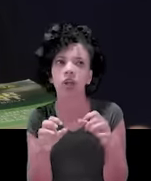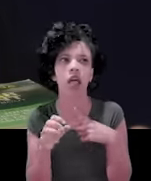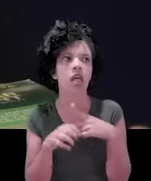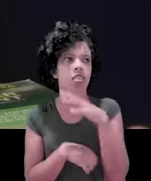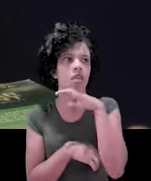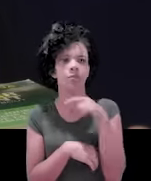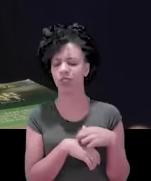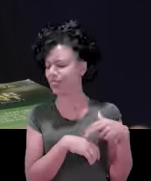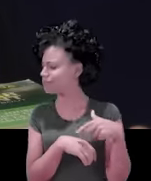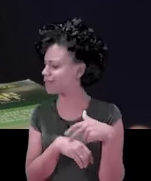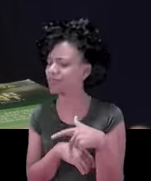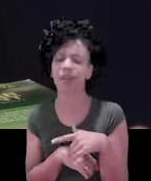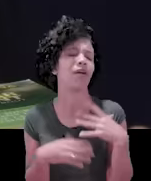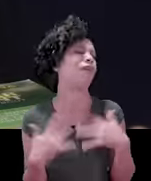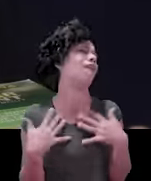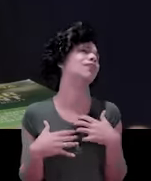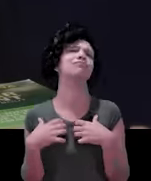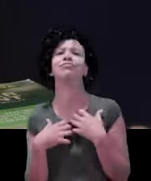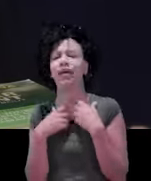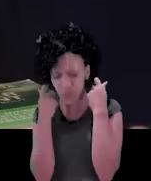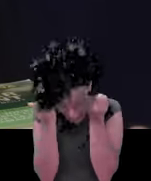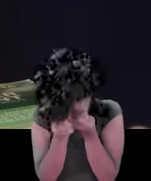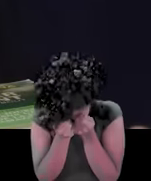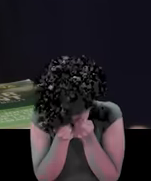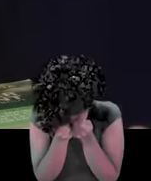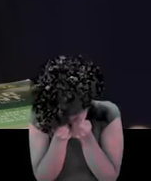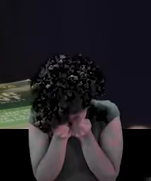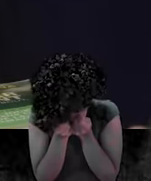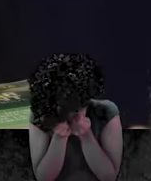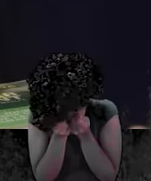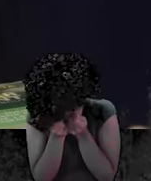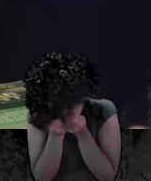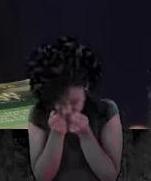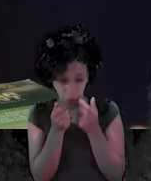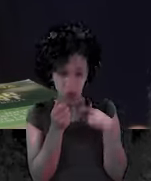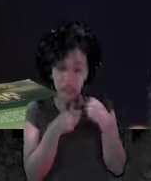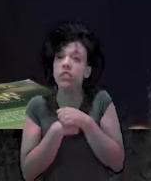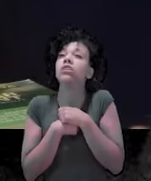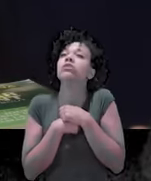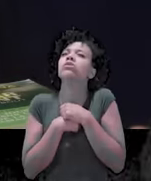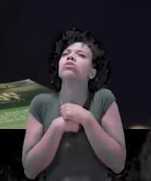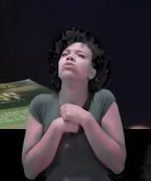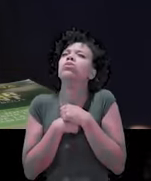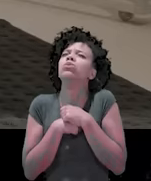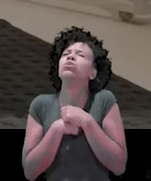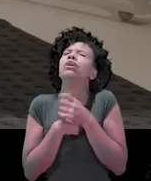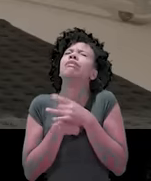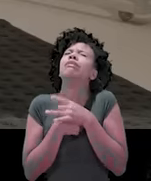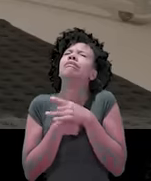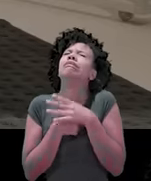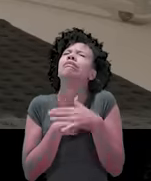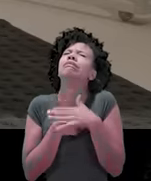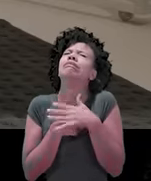aqui temos tudo aqui tá mexendo aqui meu Deus do céu e o microfone ali dentro do meu abrigo pegava aquele negócio voltava no meu peito em carro ficava enchendo esse